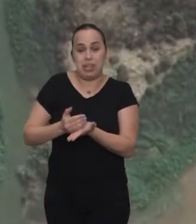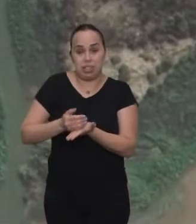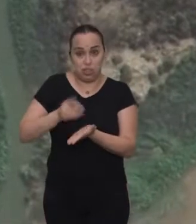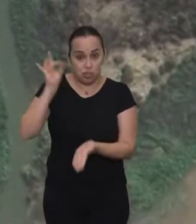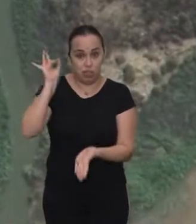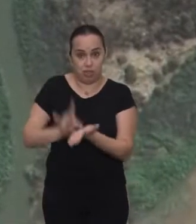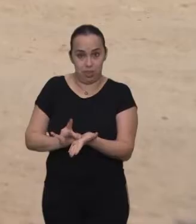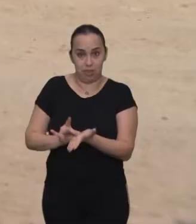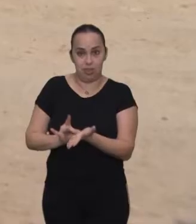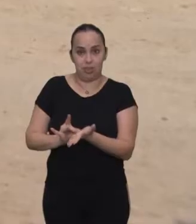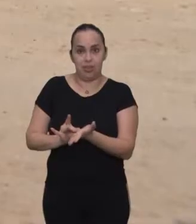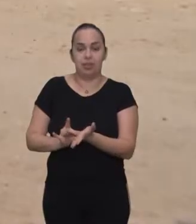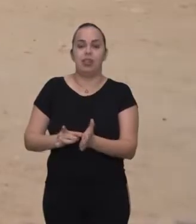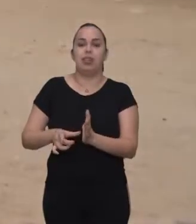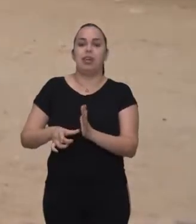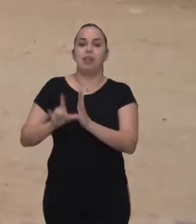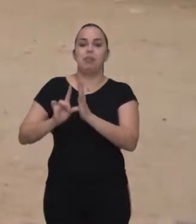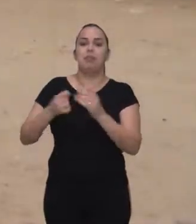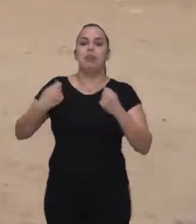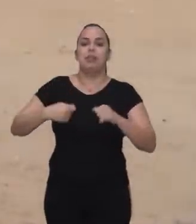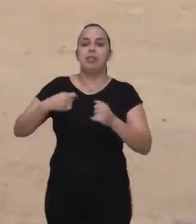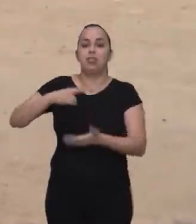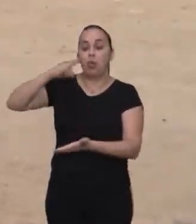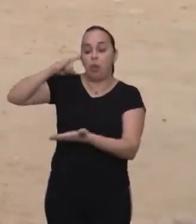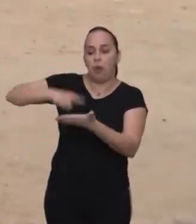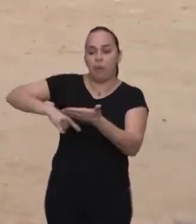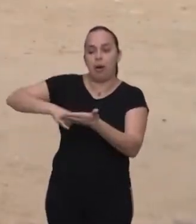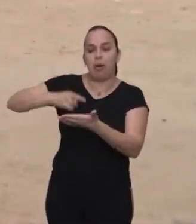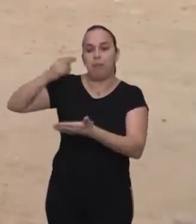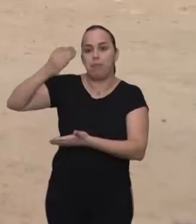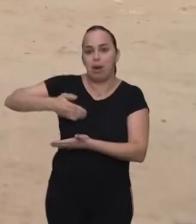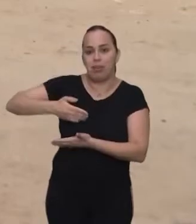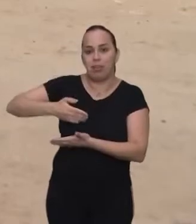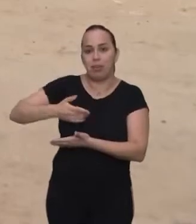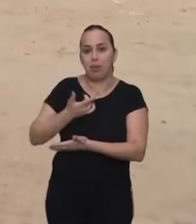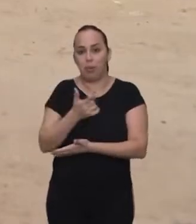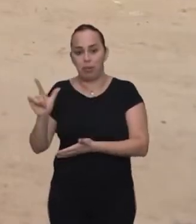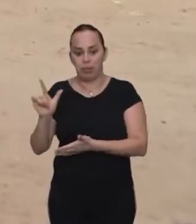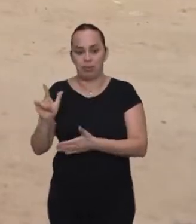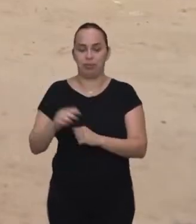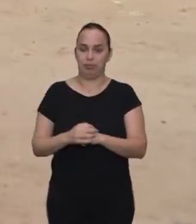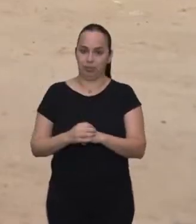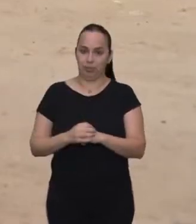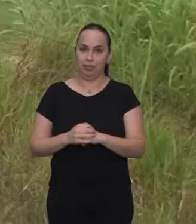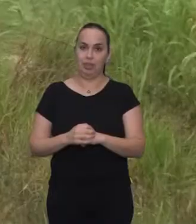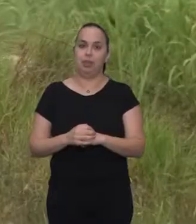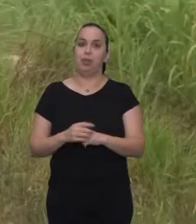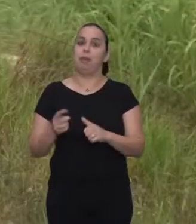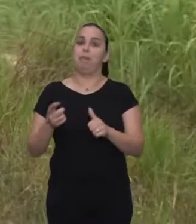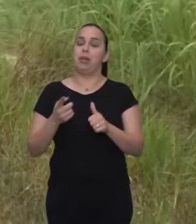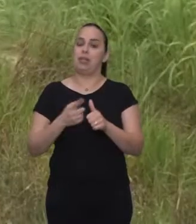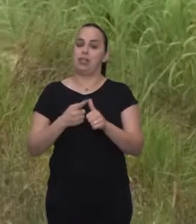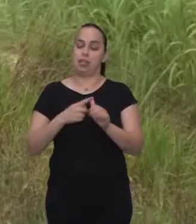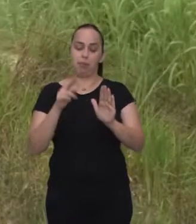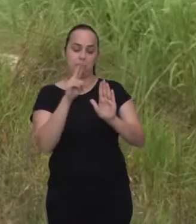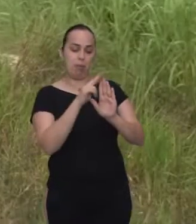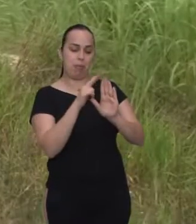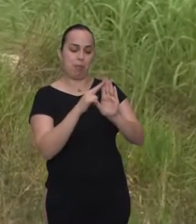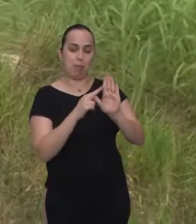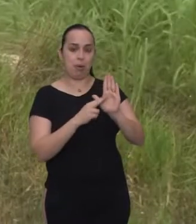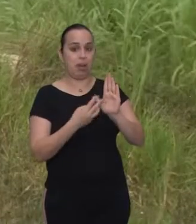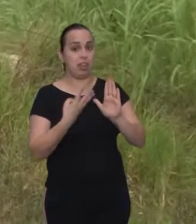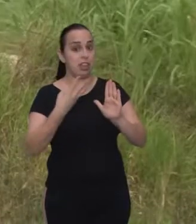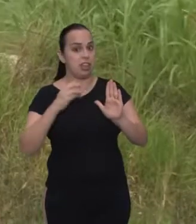as obras iniciaram em de fato a cidade ainda Precisa obter outro licença ambiental emitida pela CETESB para isso é